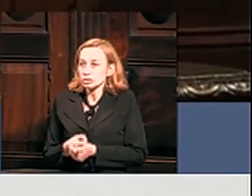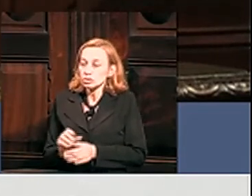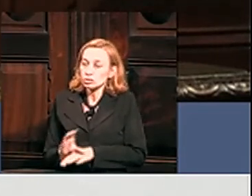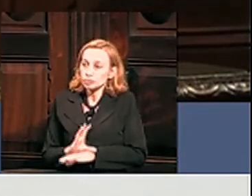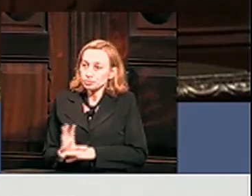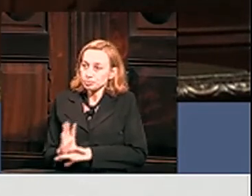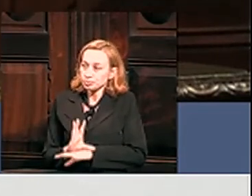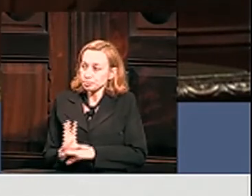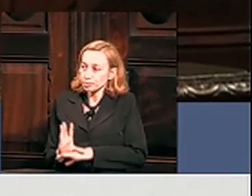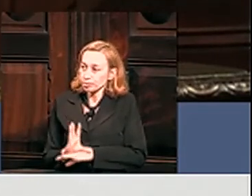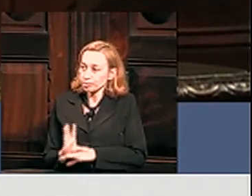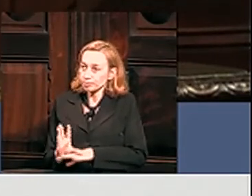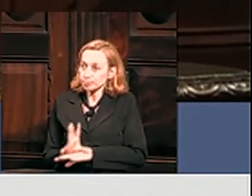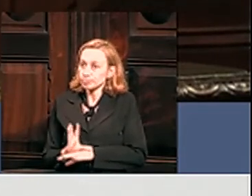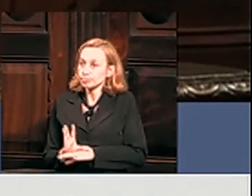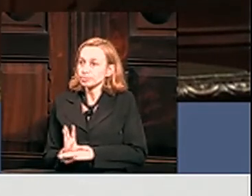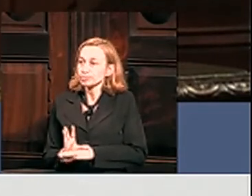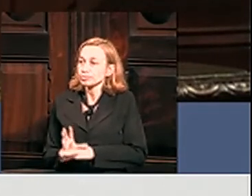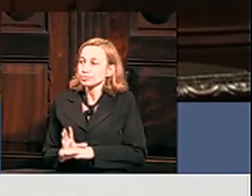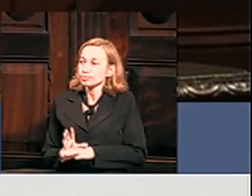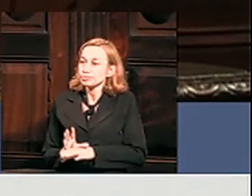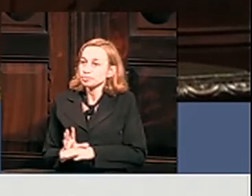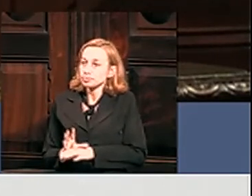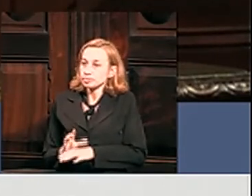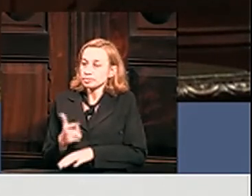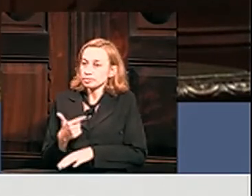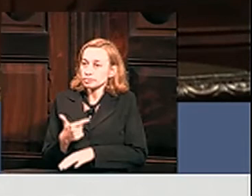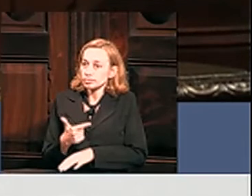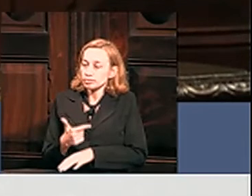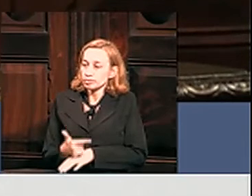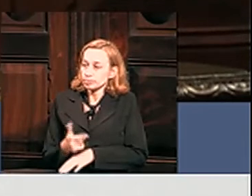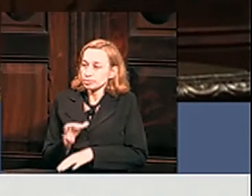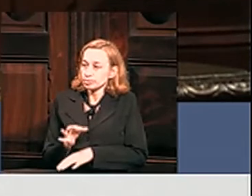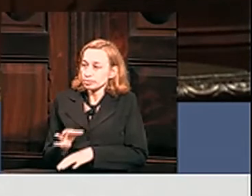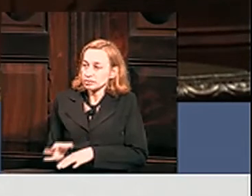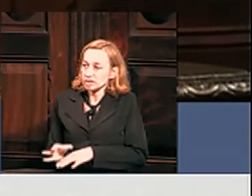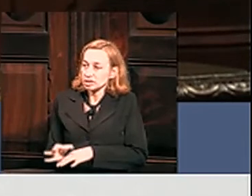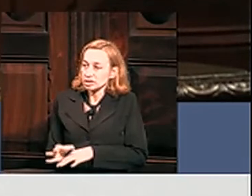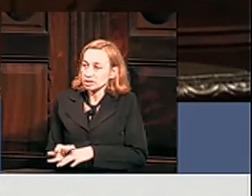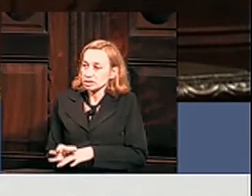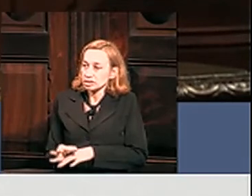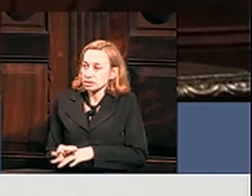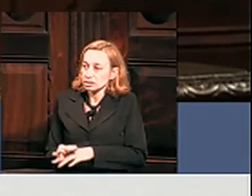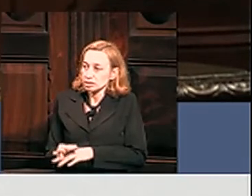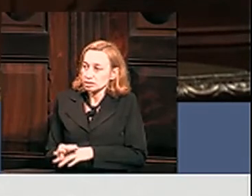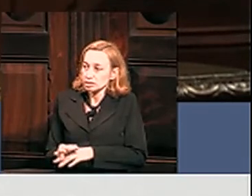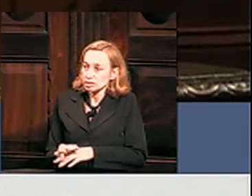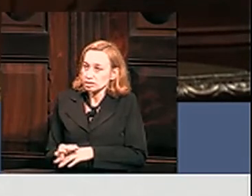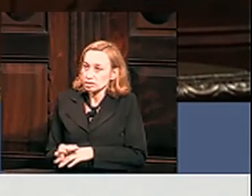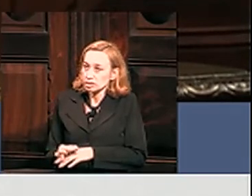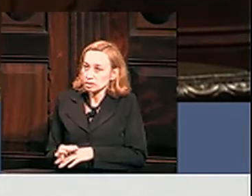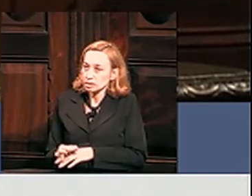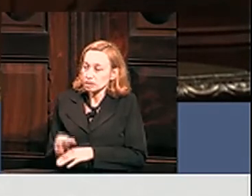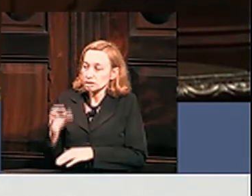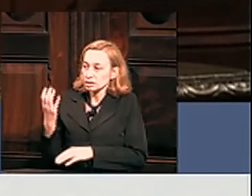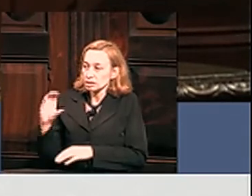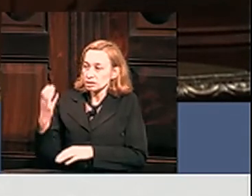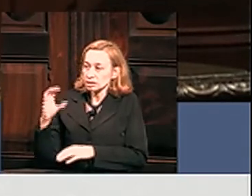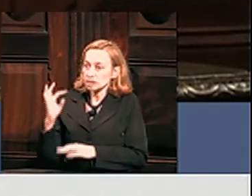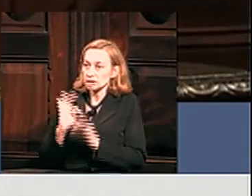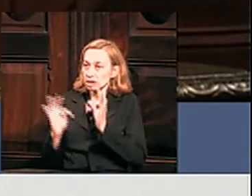constitucional de investir 2% em ciência